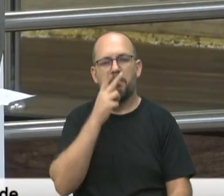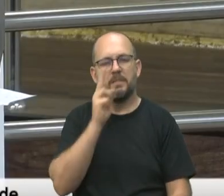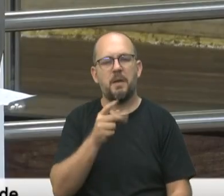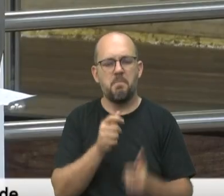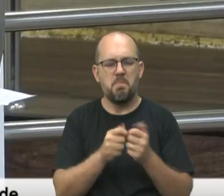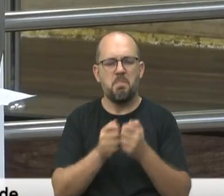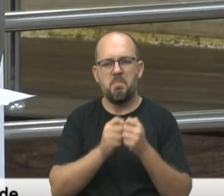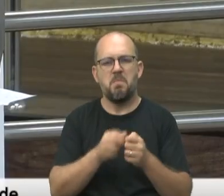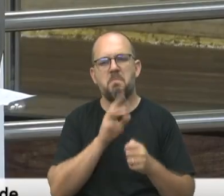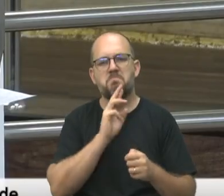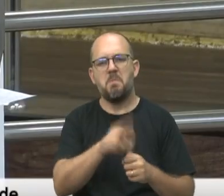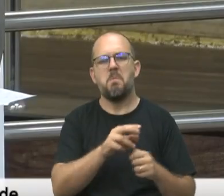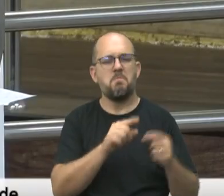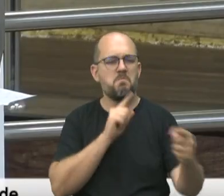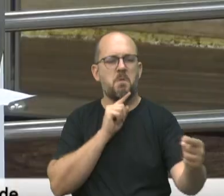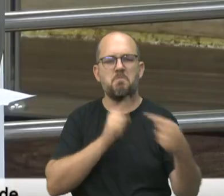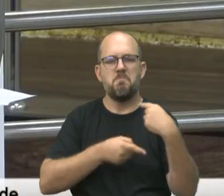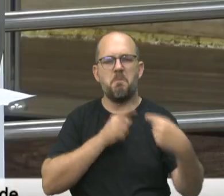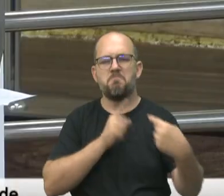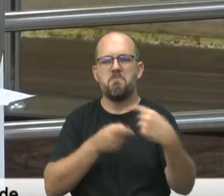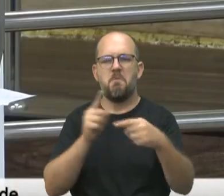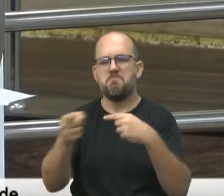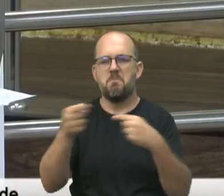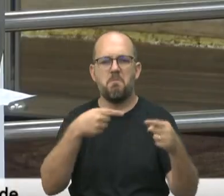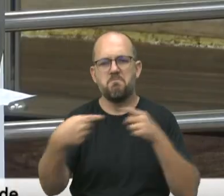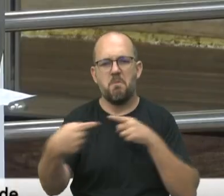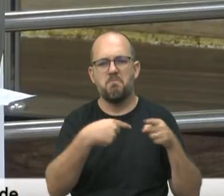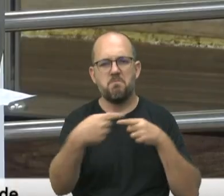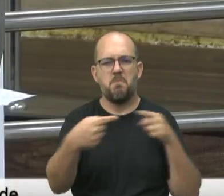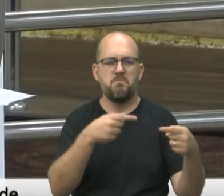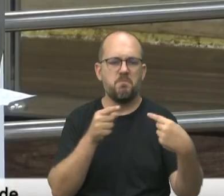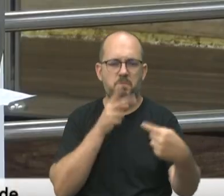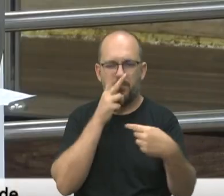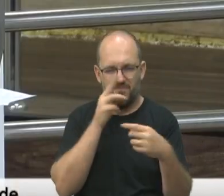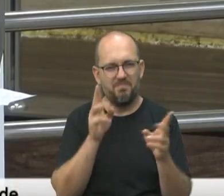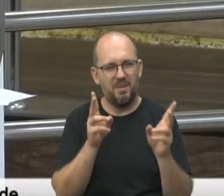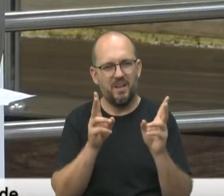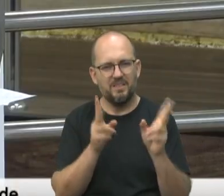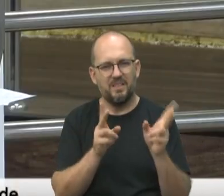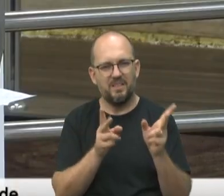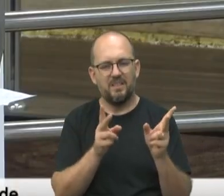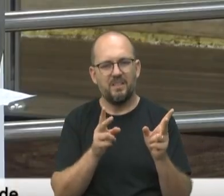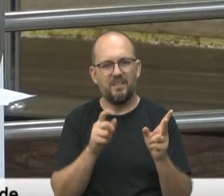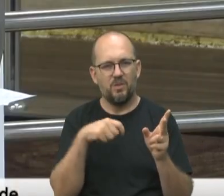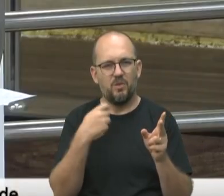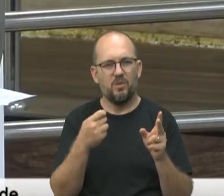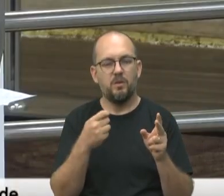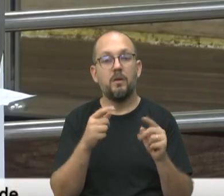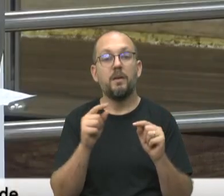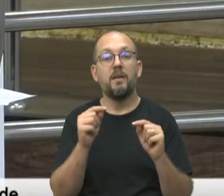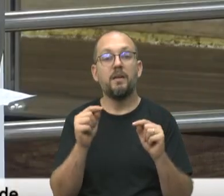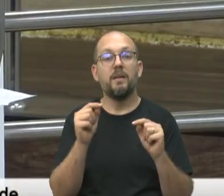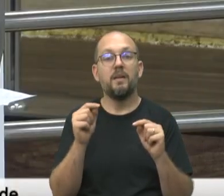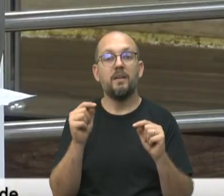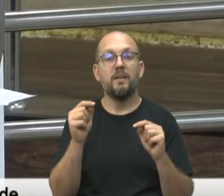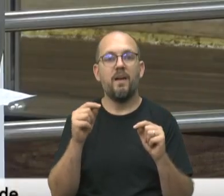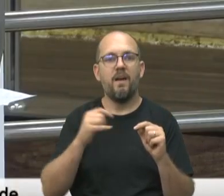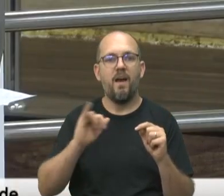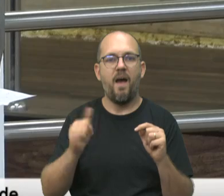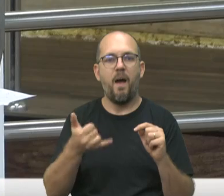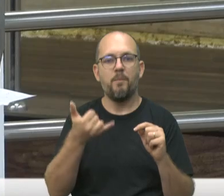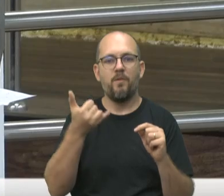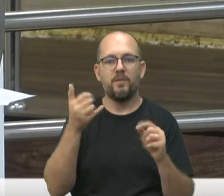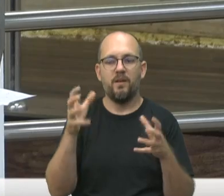ficar pegando você não, você não, você não, você não, você não, você não, você não. E quem se regozija com isso é